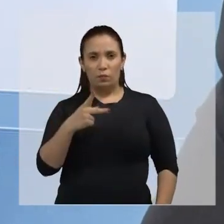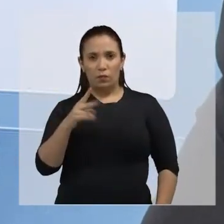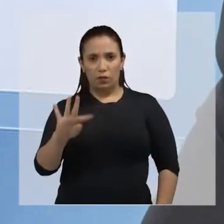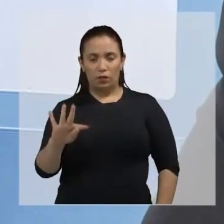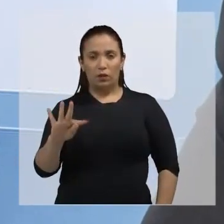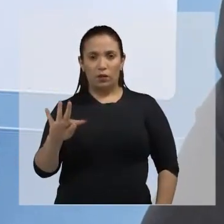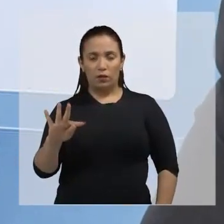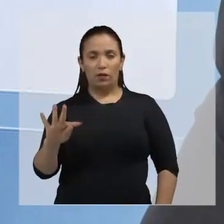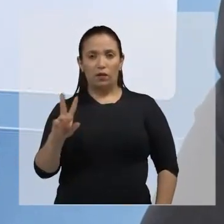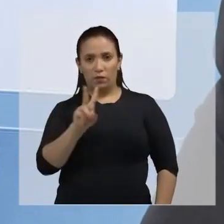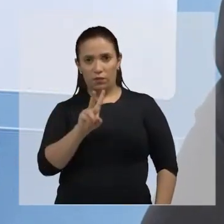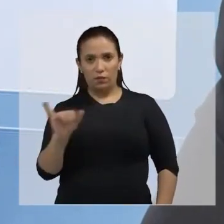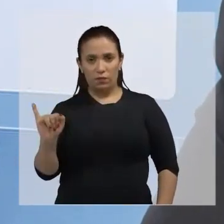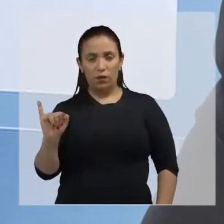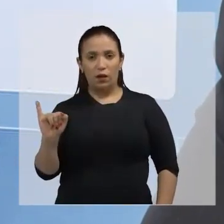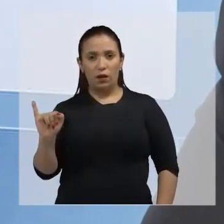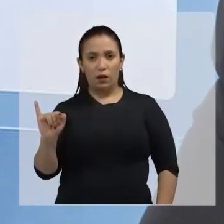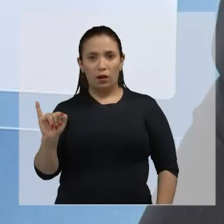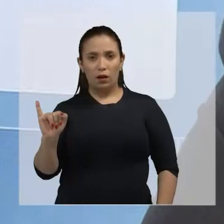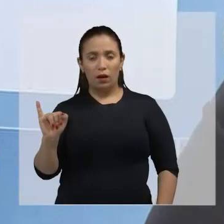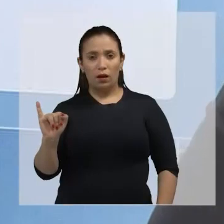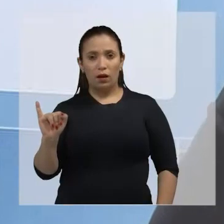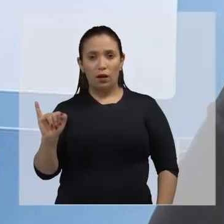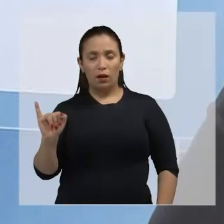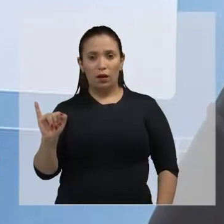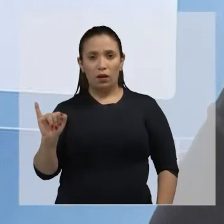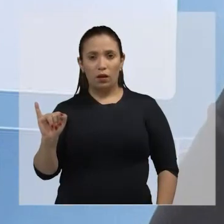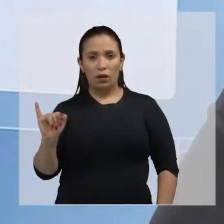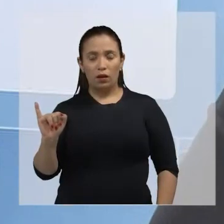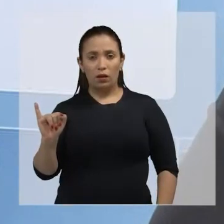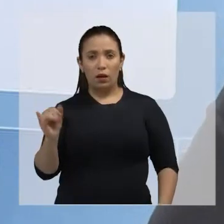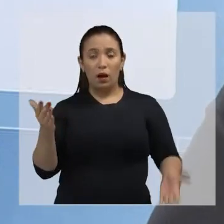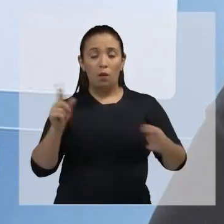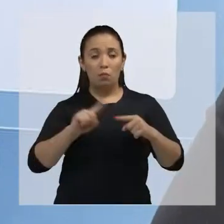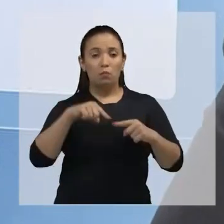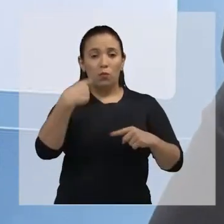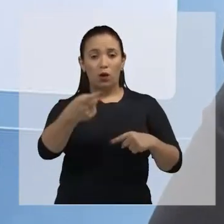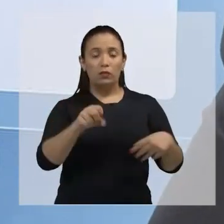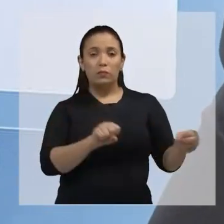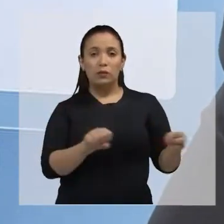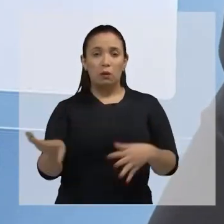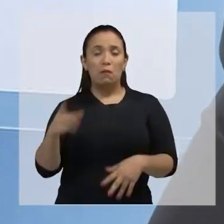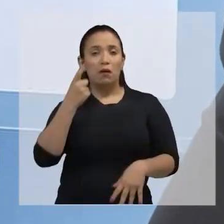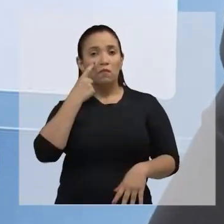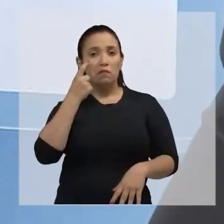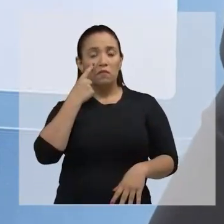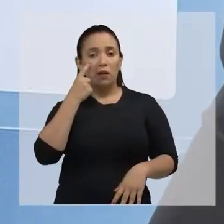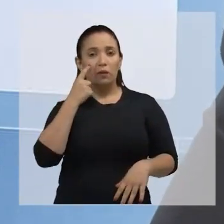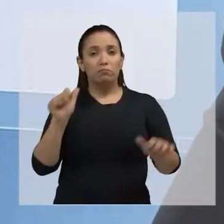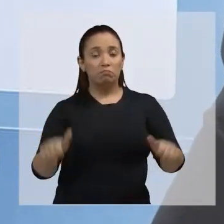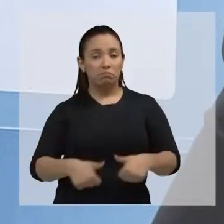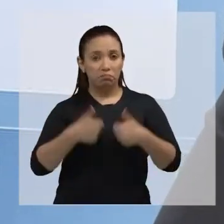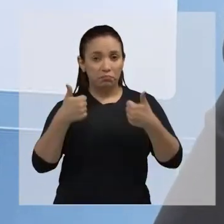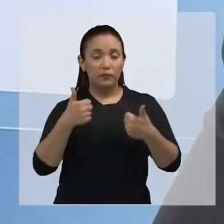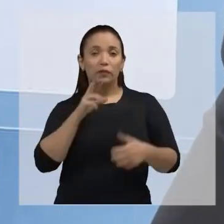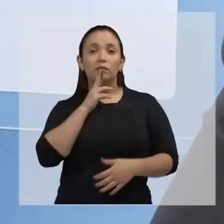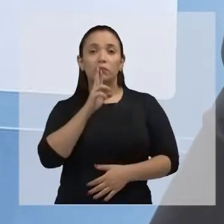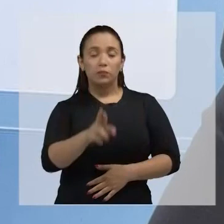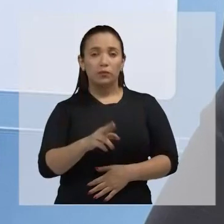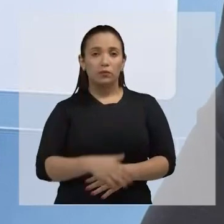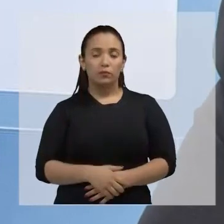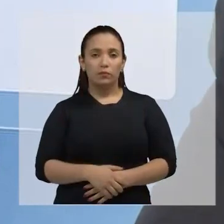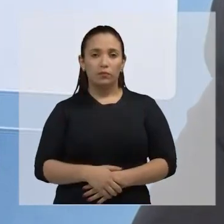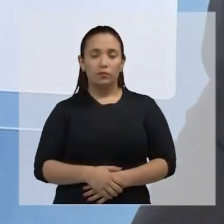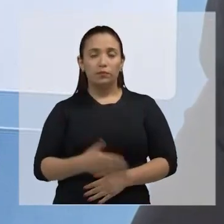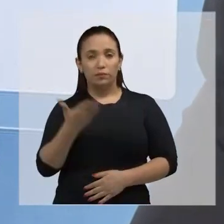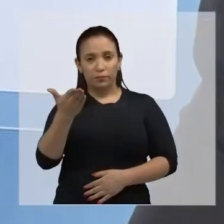vai atrás do plano B, né? No próximo semana, se a gente vai poder dizer isso aqui, né? Se realmente isso aconteceu.